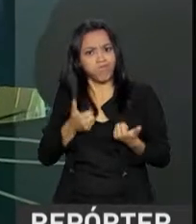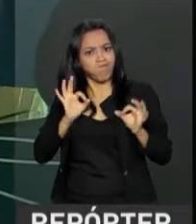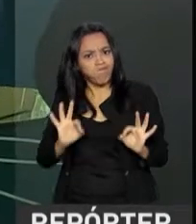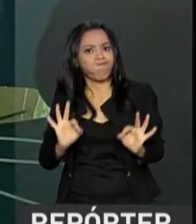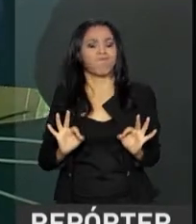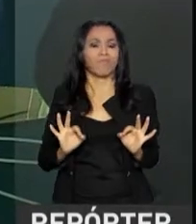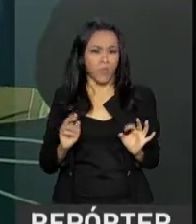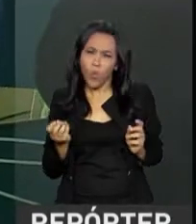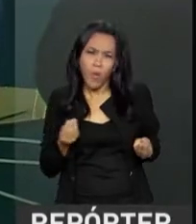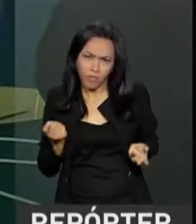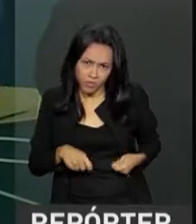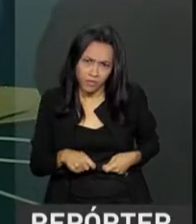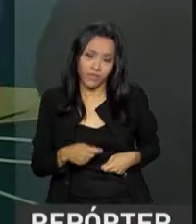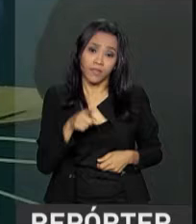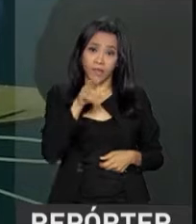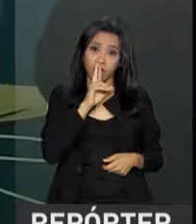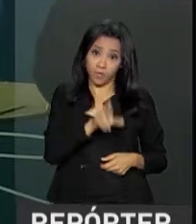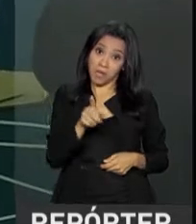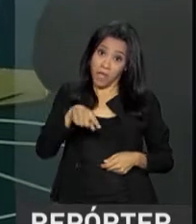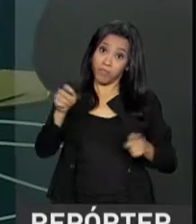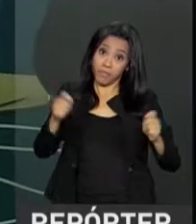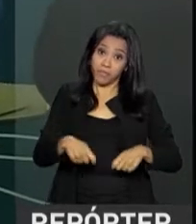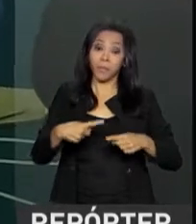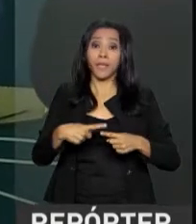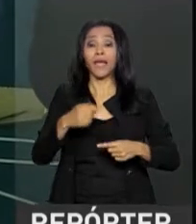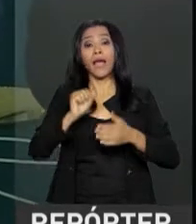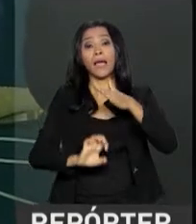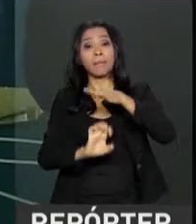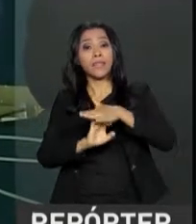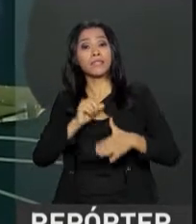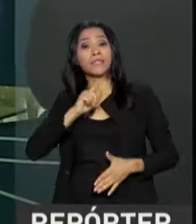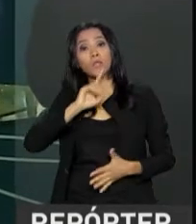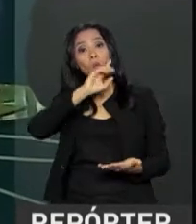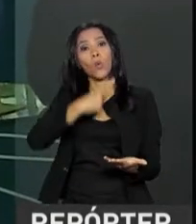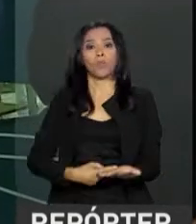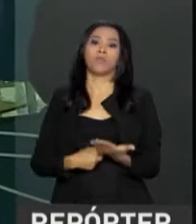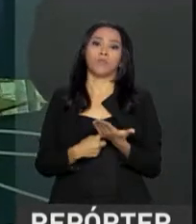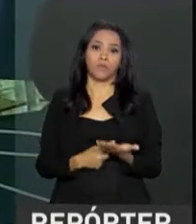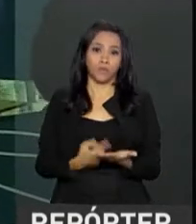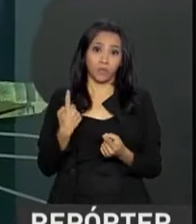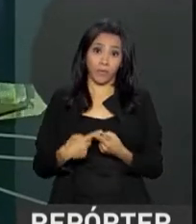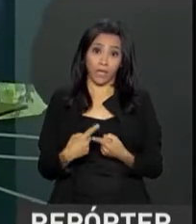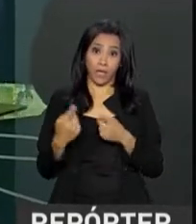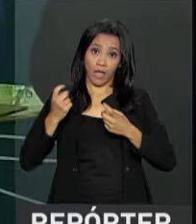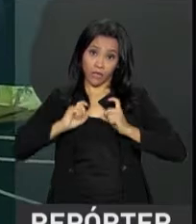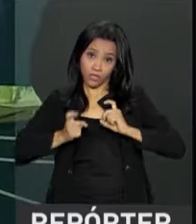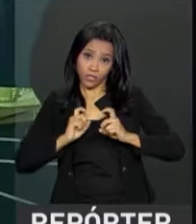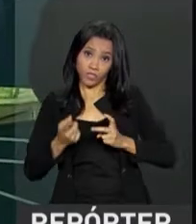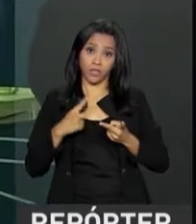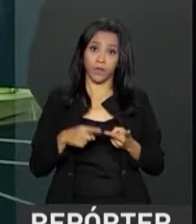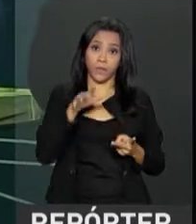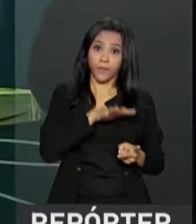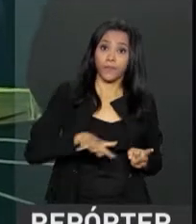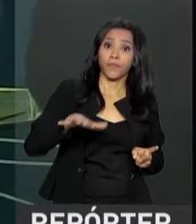isso é possível principalmente porque a empresa tem na sua missão esse compromisso porque a gestão pública a comunidade